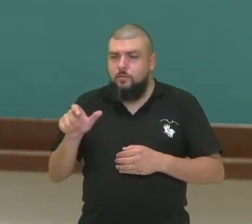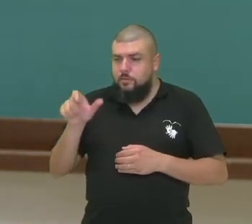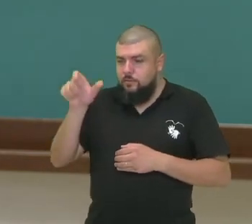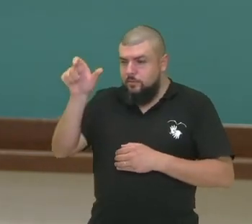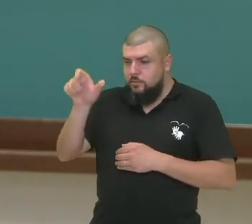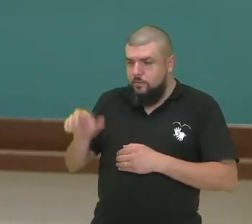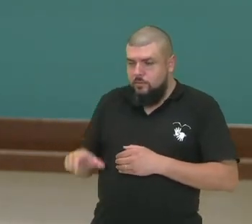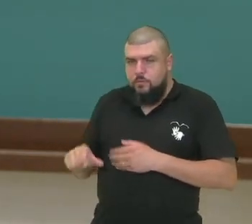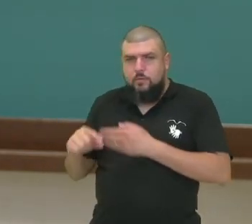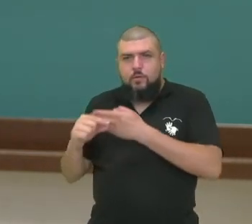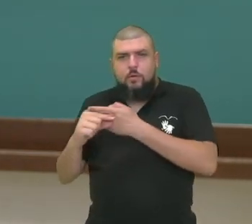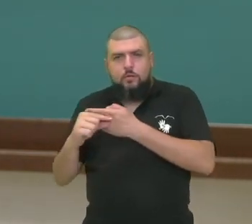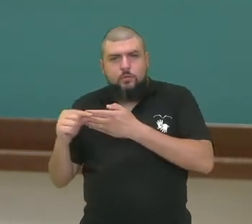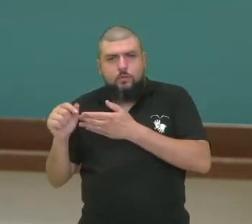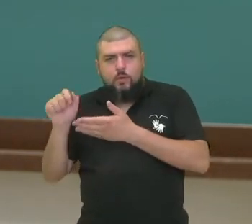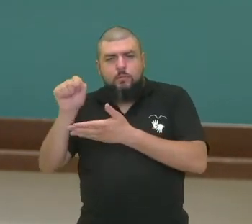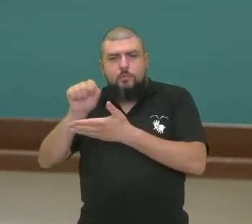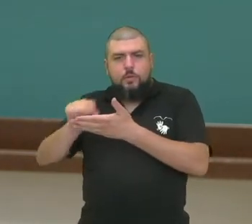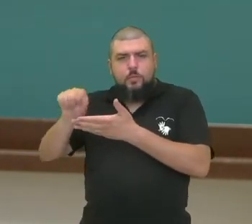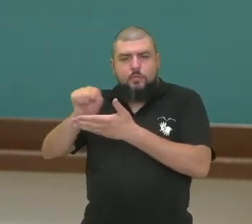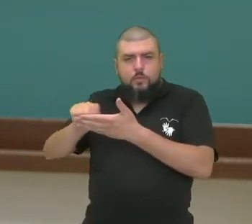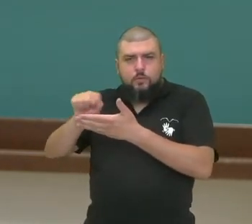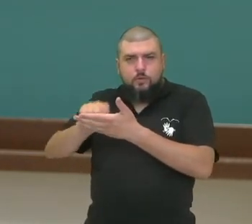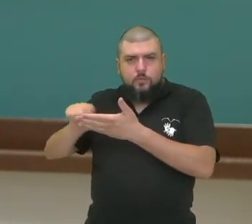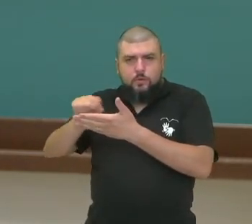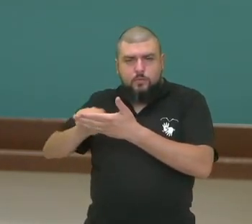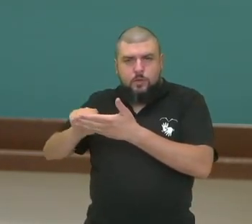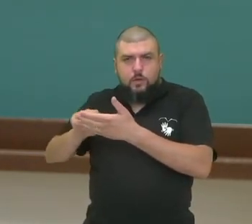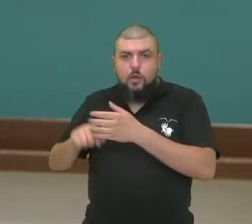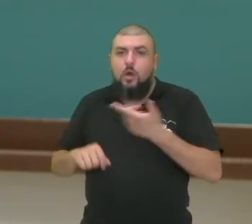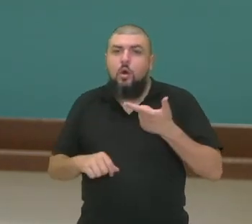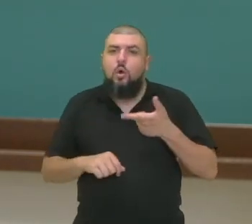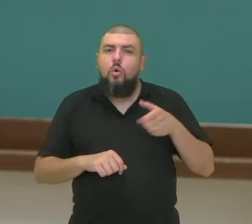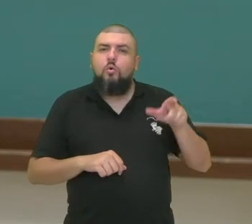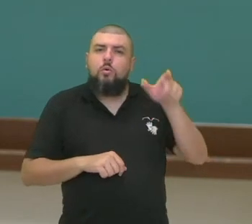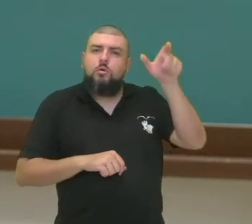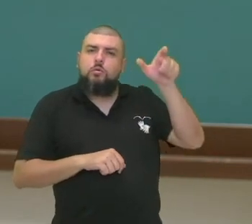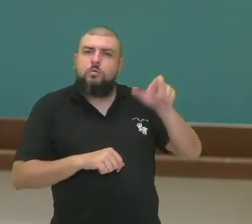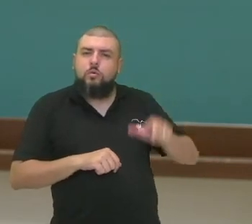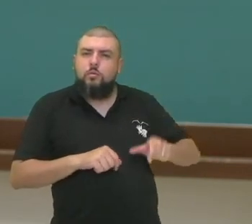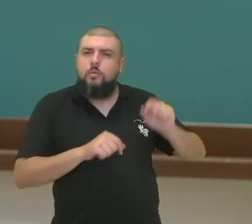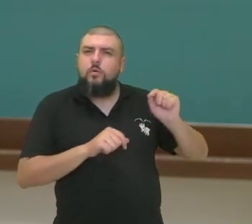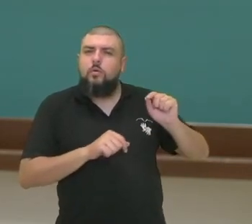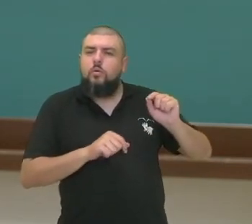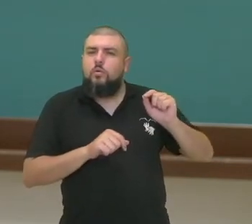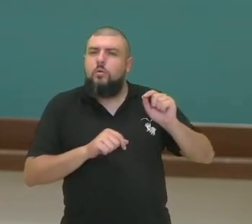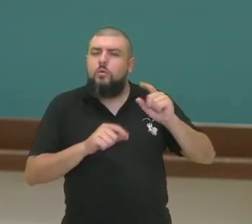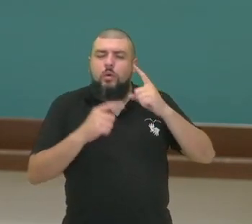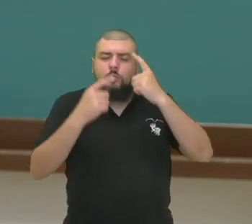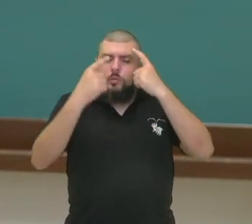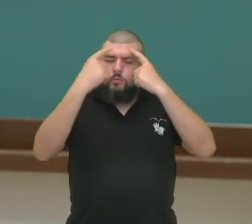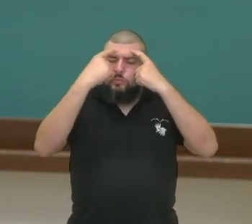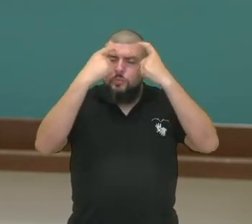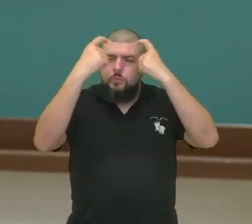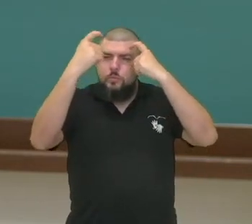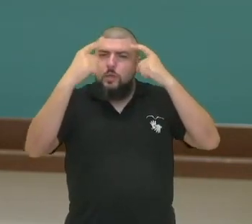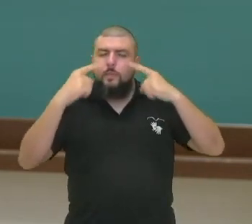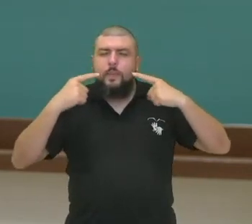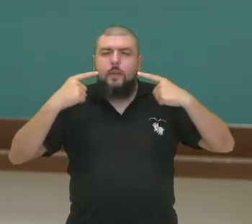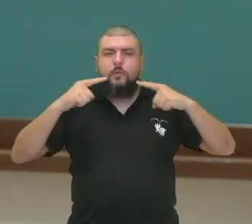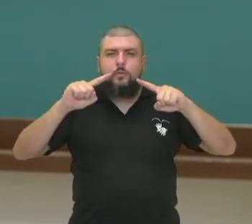o poeta, né? E temos também aquele que vai compor a melodia deste hino. Então, nós costumamos